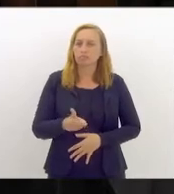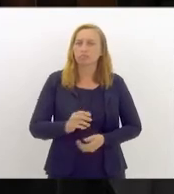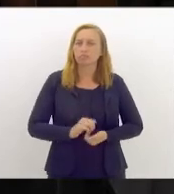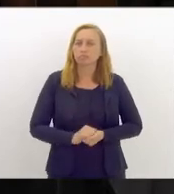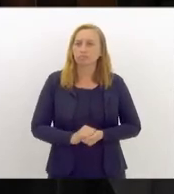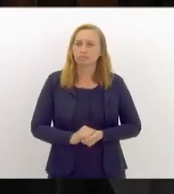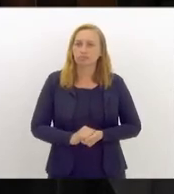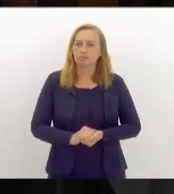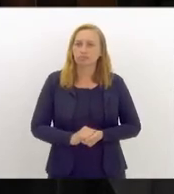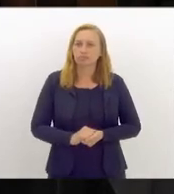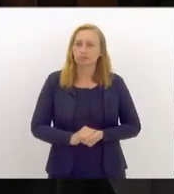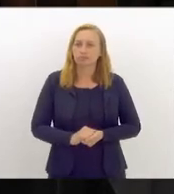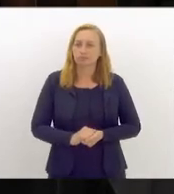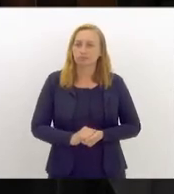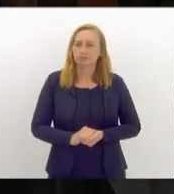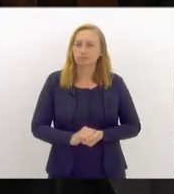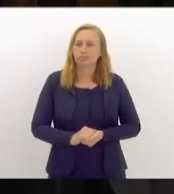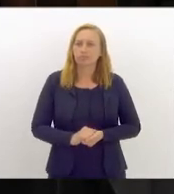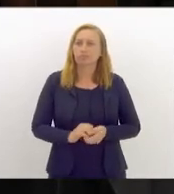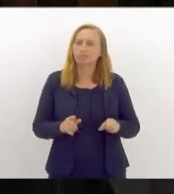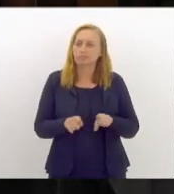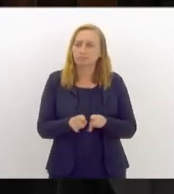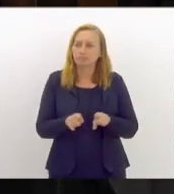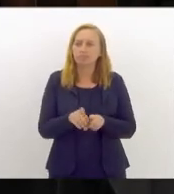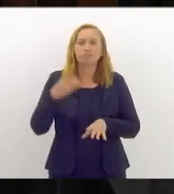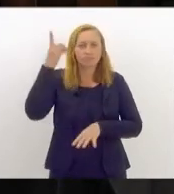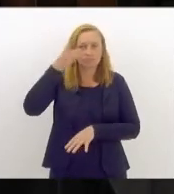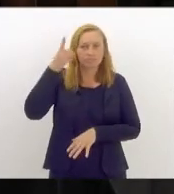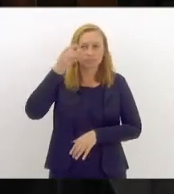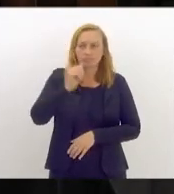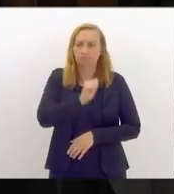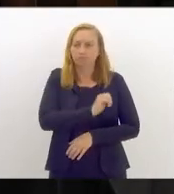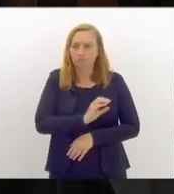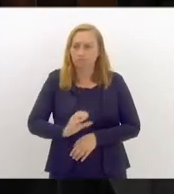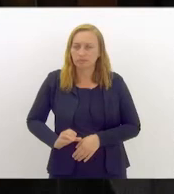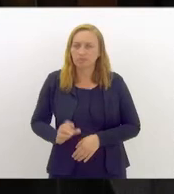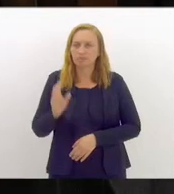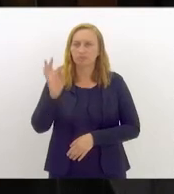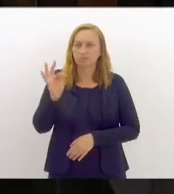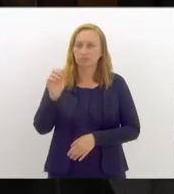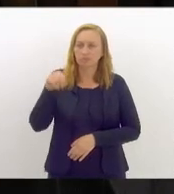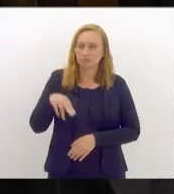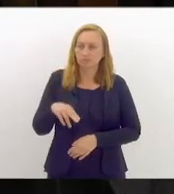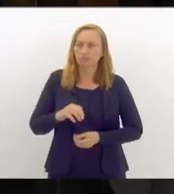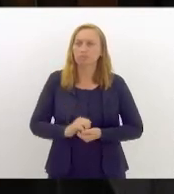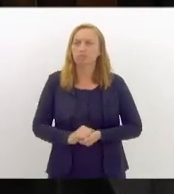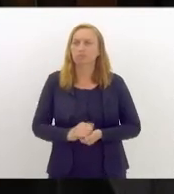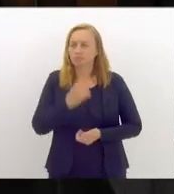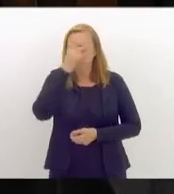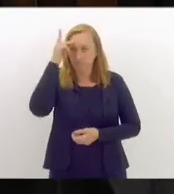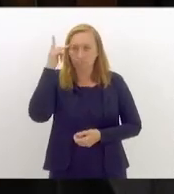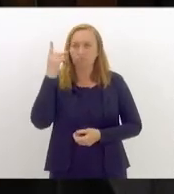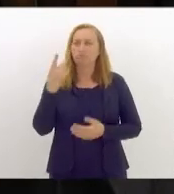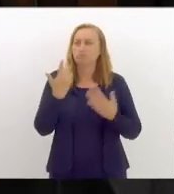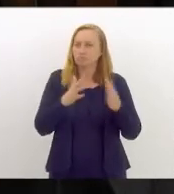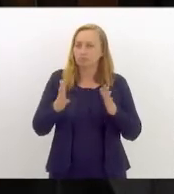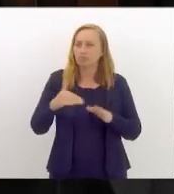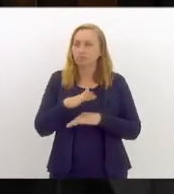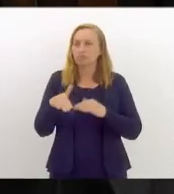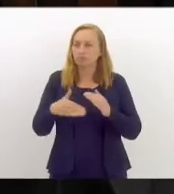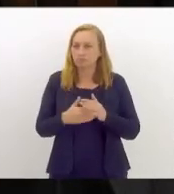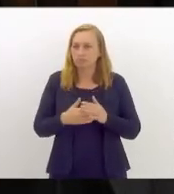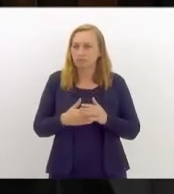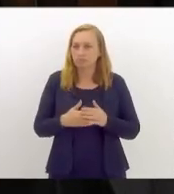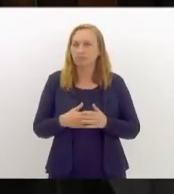memória além do deputado André e do deputado Elton das pessoas de quem cumprimento todas as